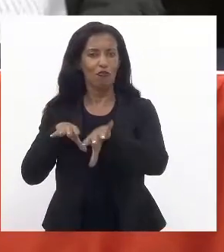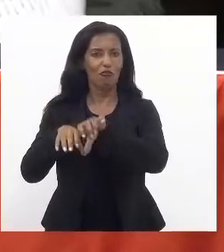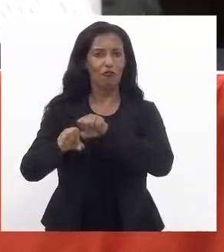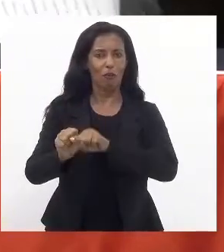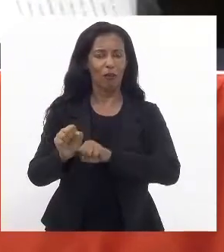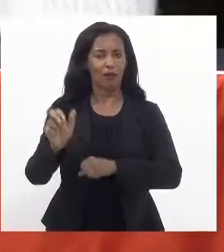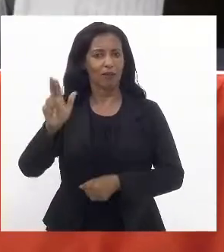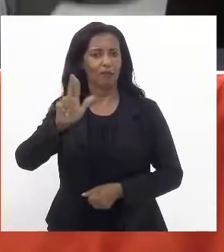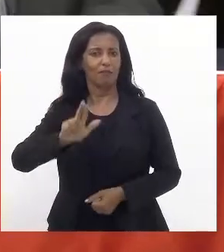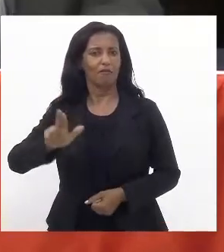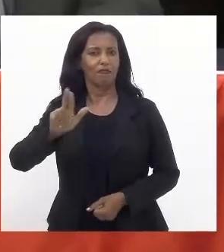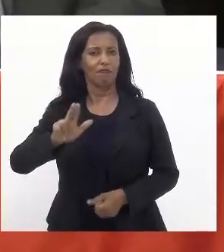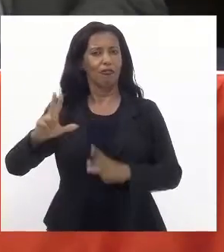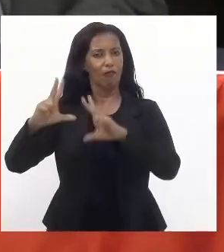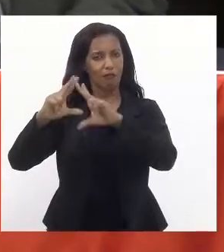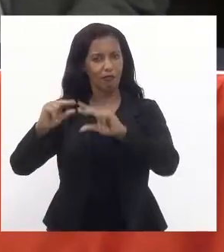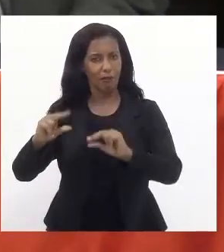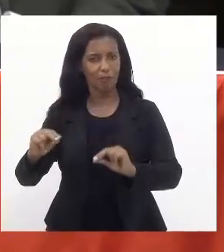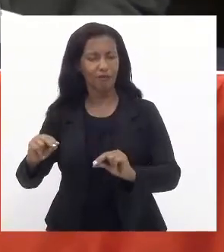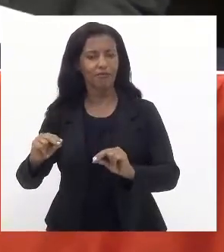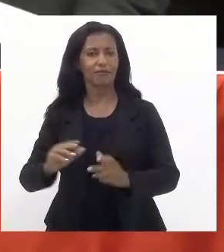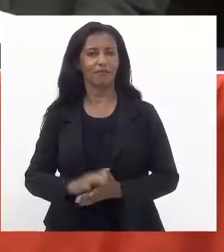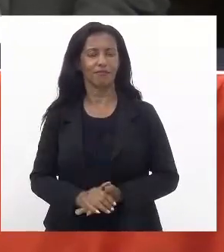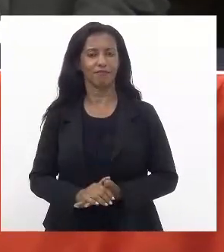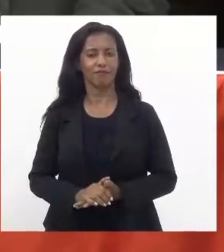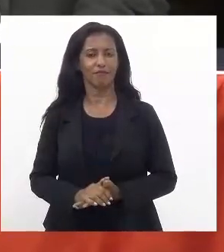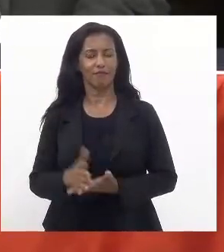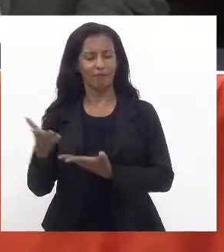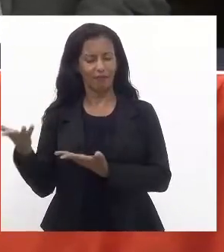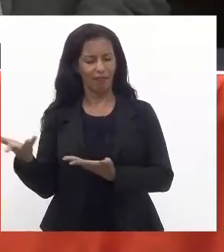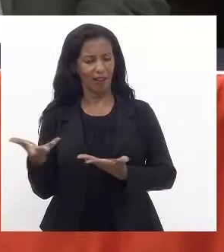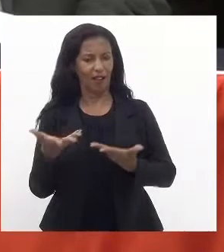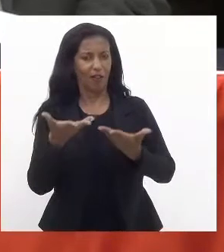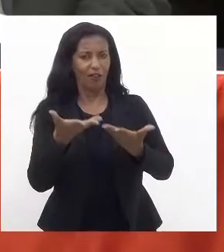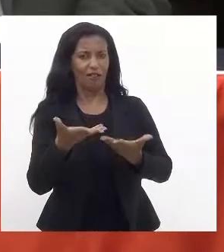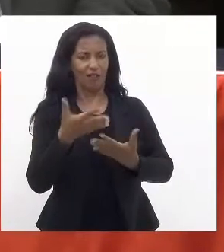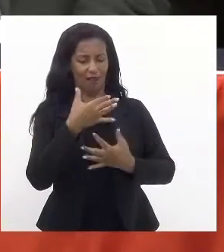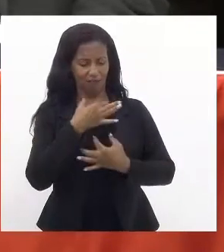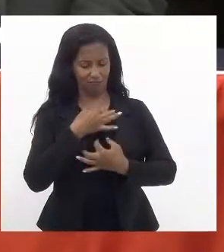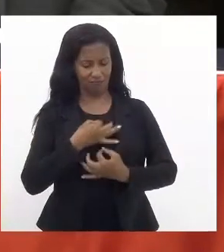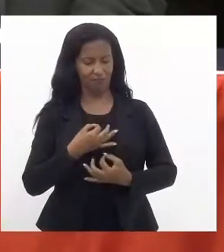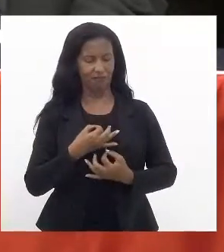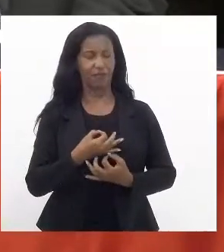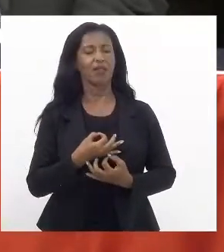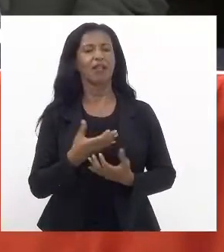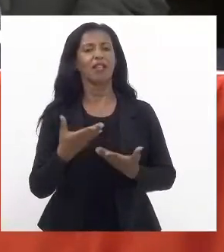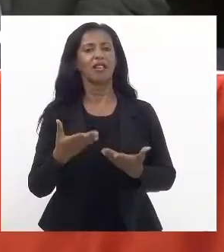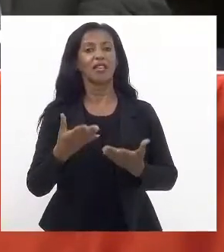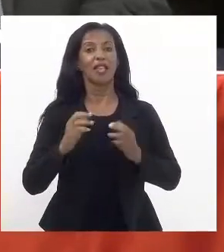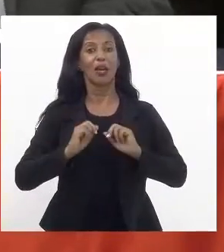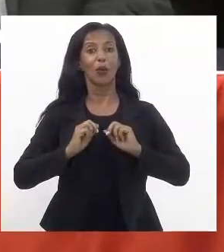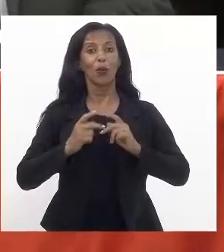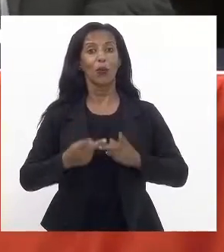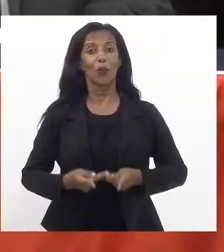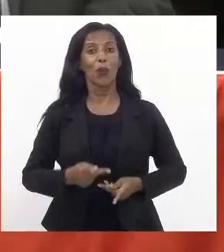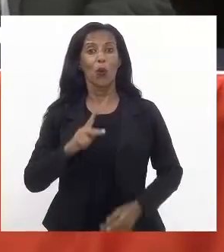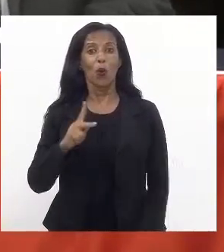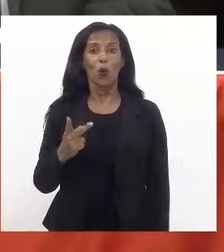Universidade Libanesa. Ao homenagear Alejandro Bittar, que é humanista,